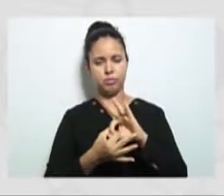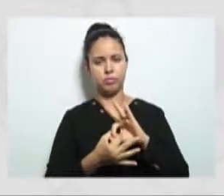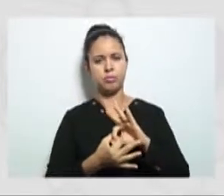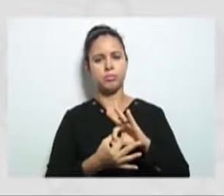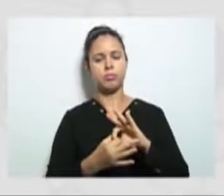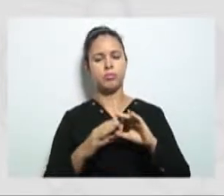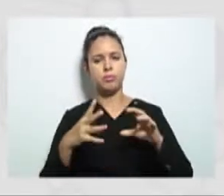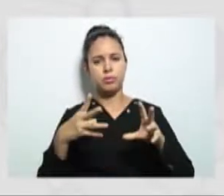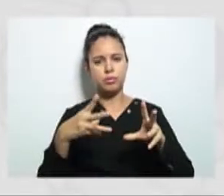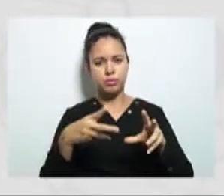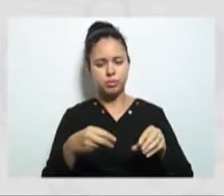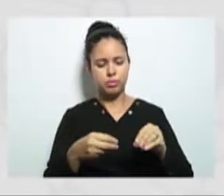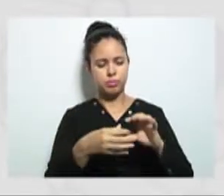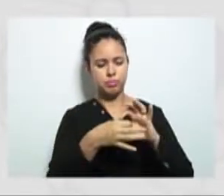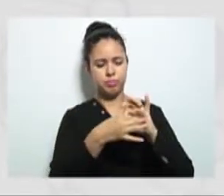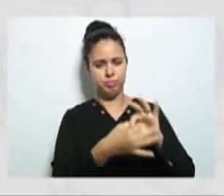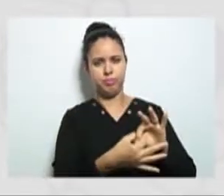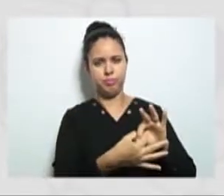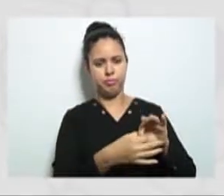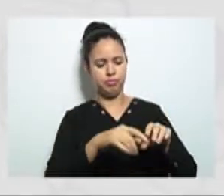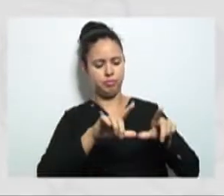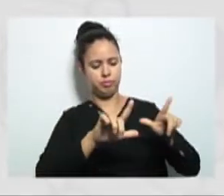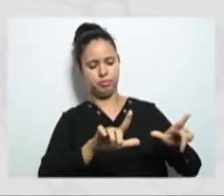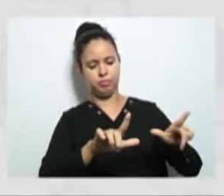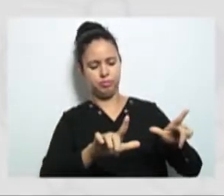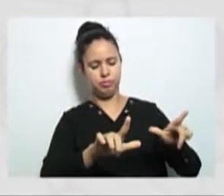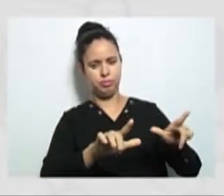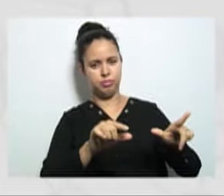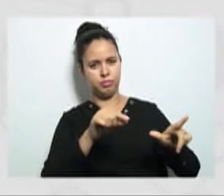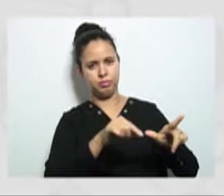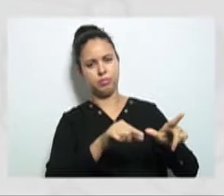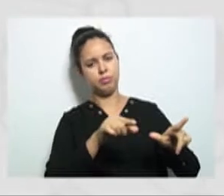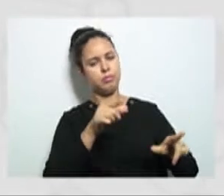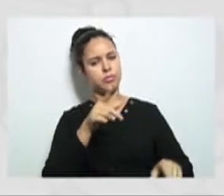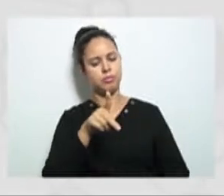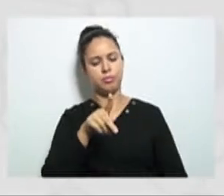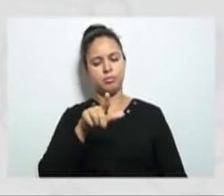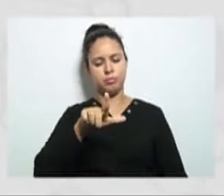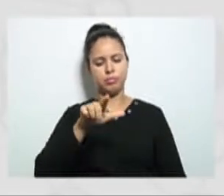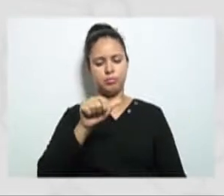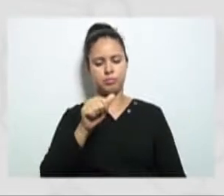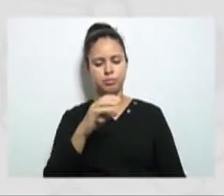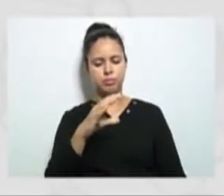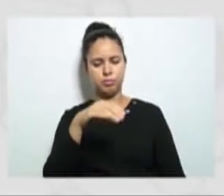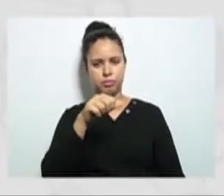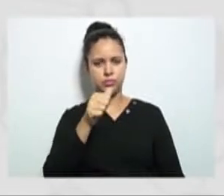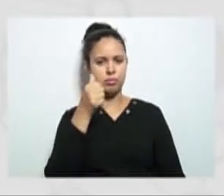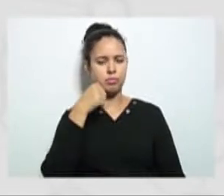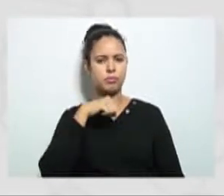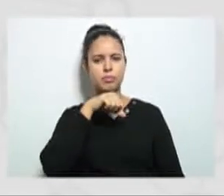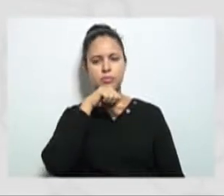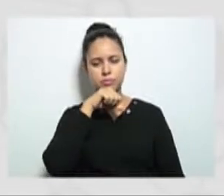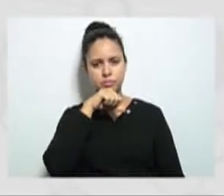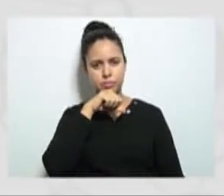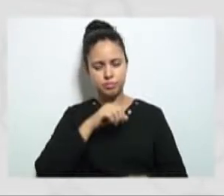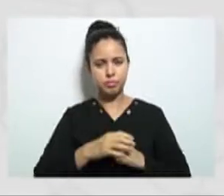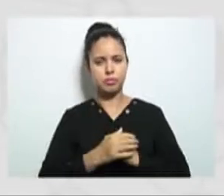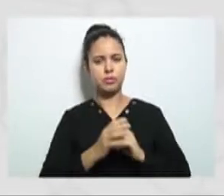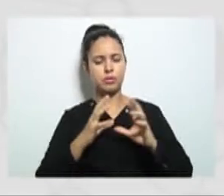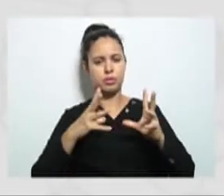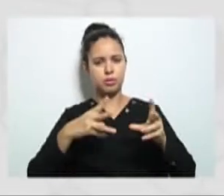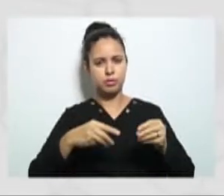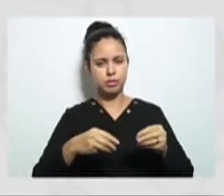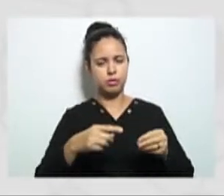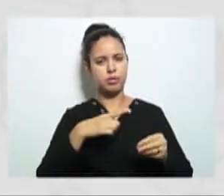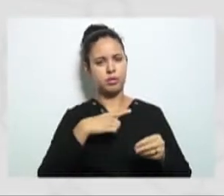vai ter uma ligação com essa placa-mãe, tá? E essa placa-mãe se comunica com todos os componentes através dos